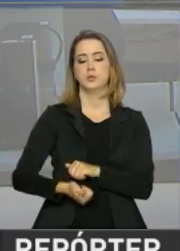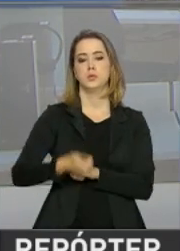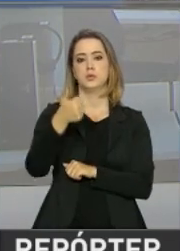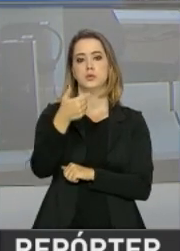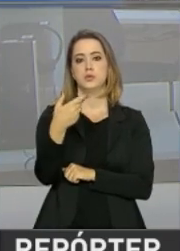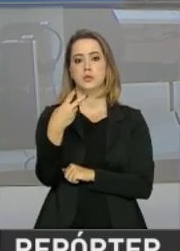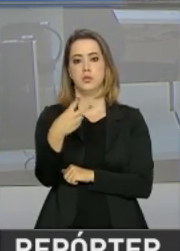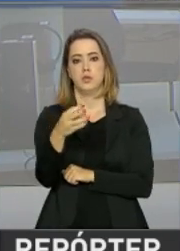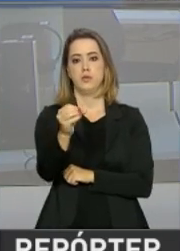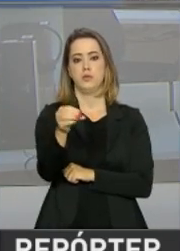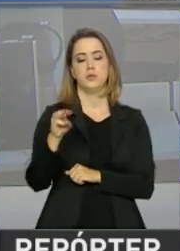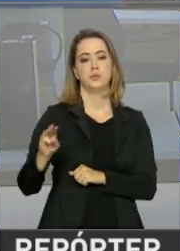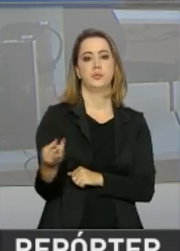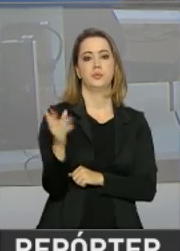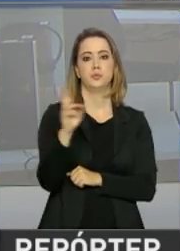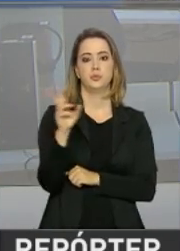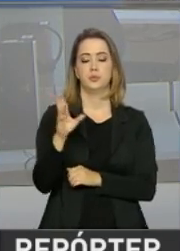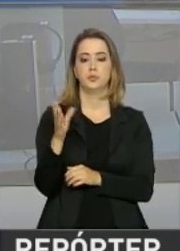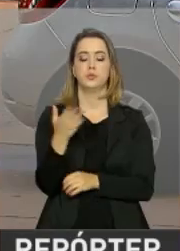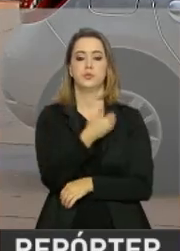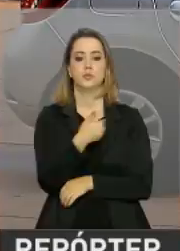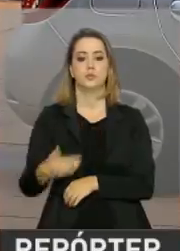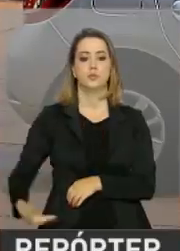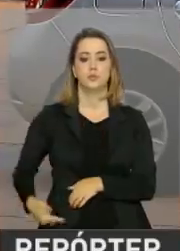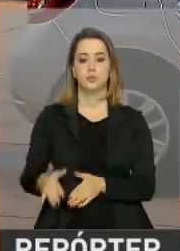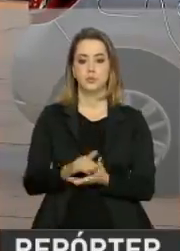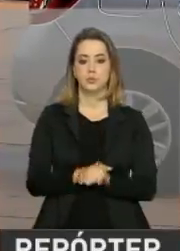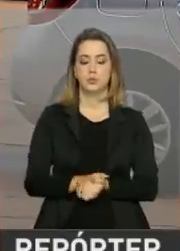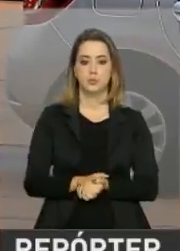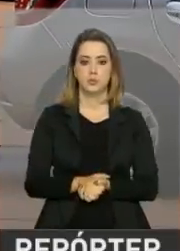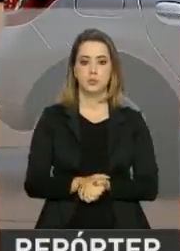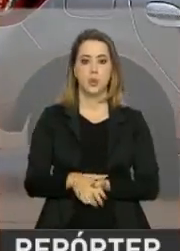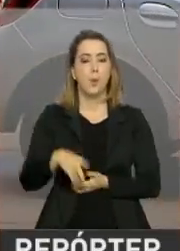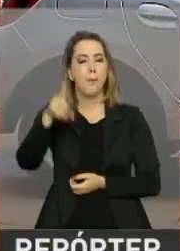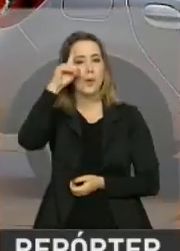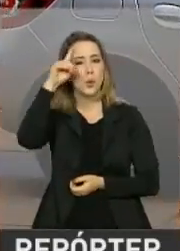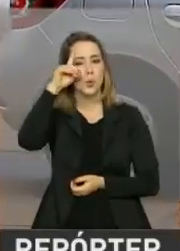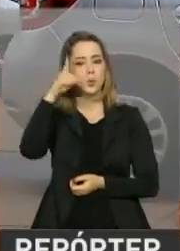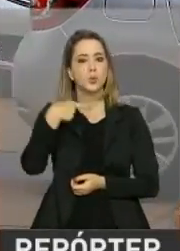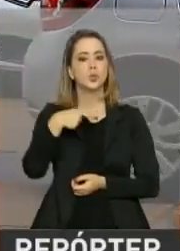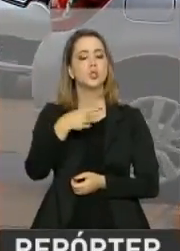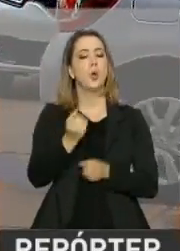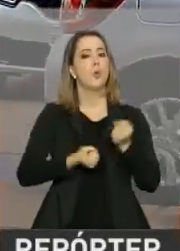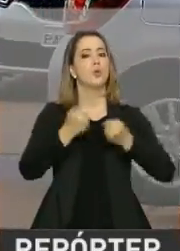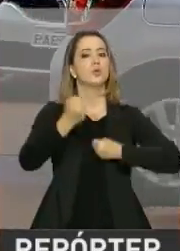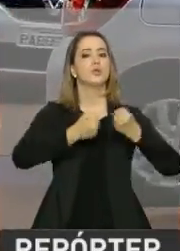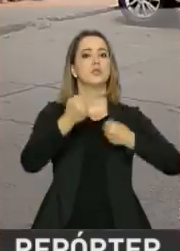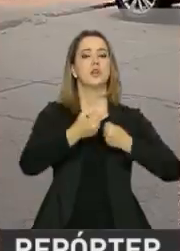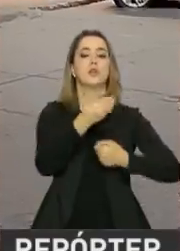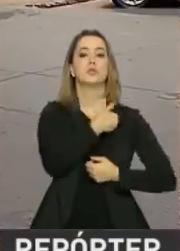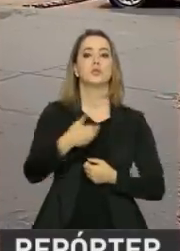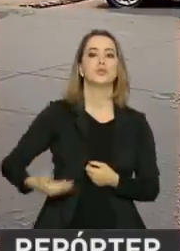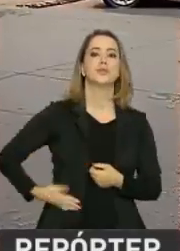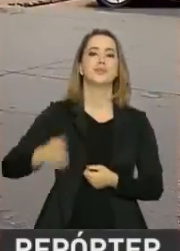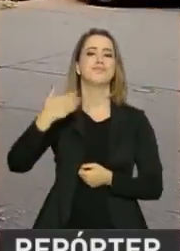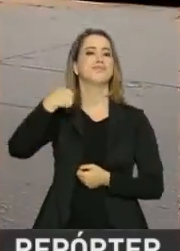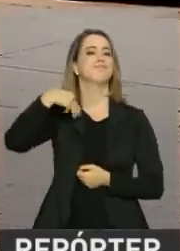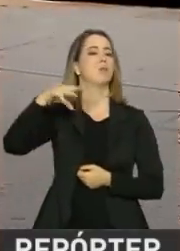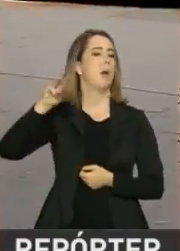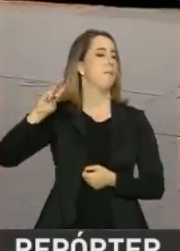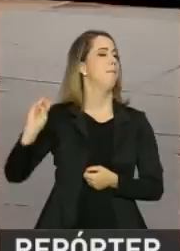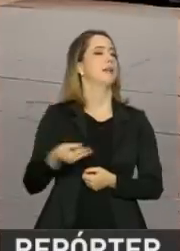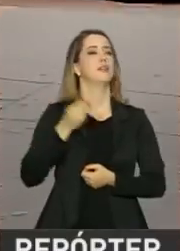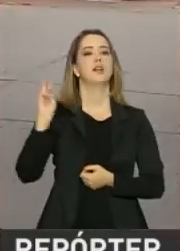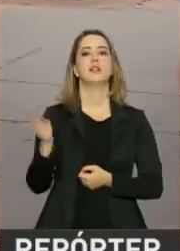20 milhões de reais ao governo por dia os carros oficiais do governo rodam milhares de